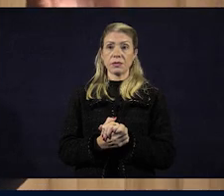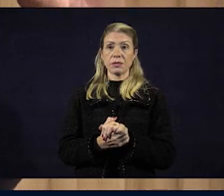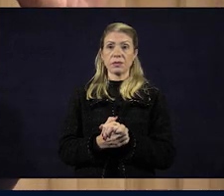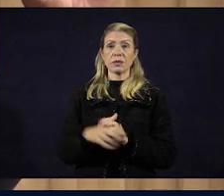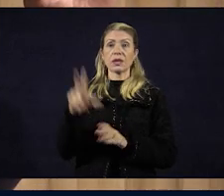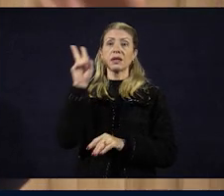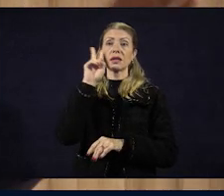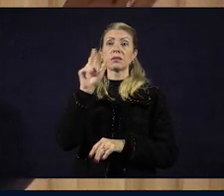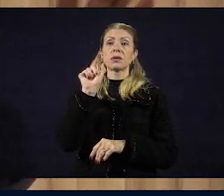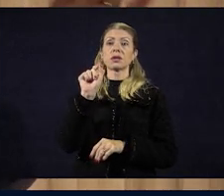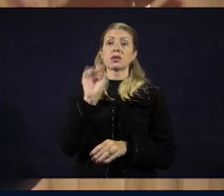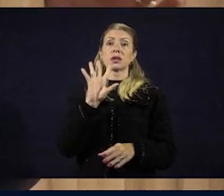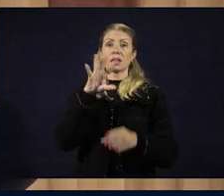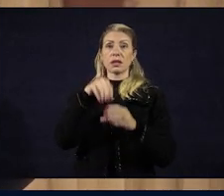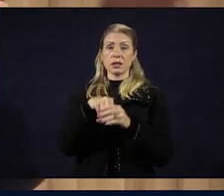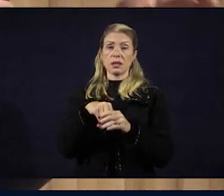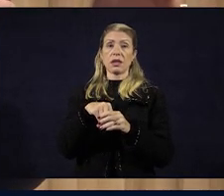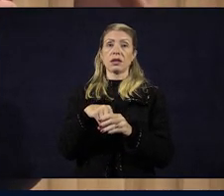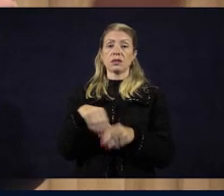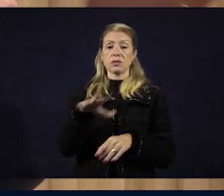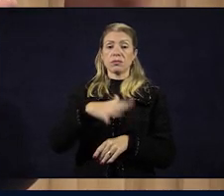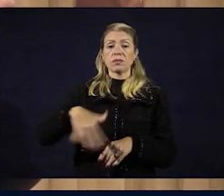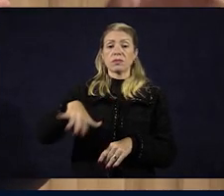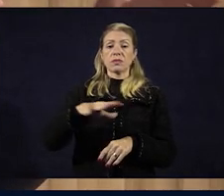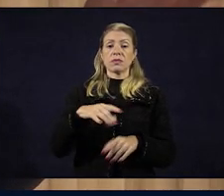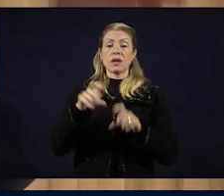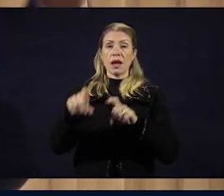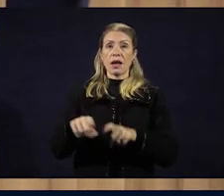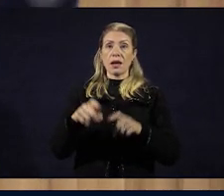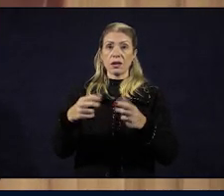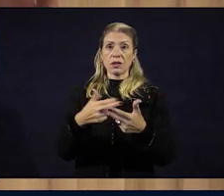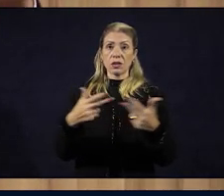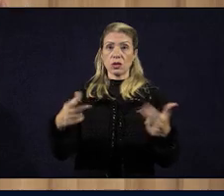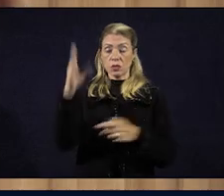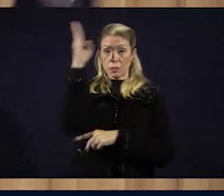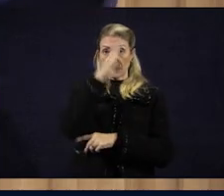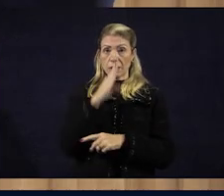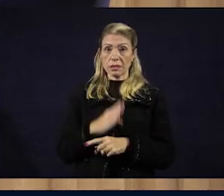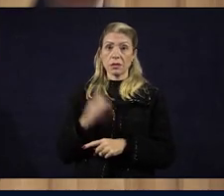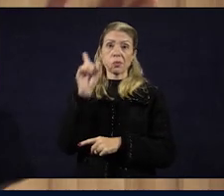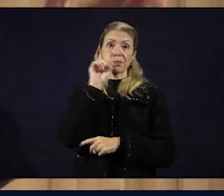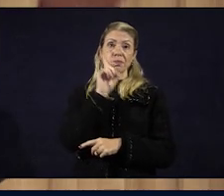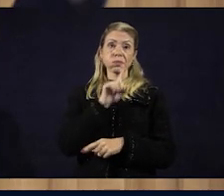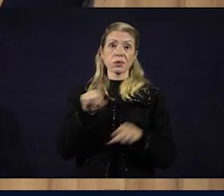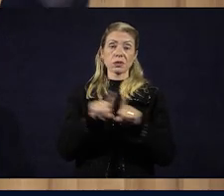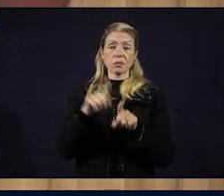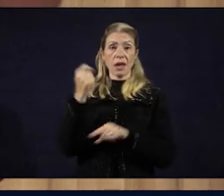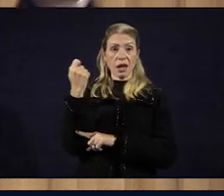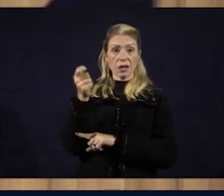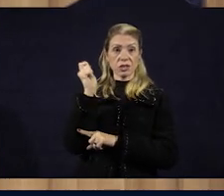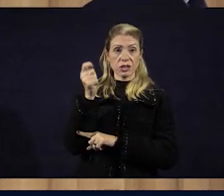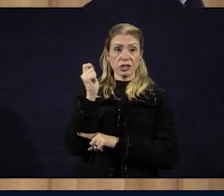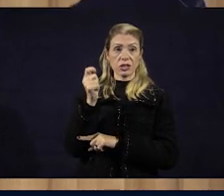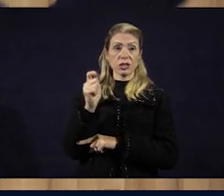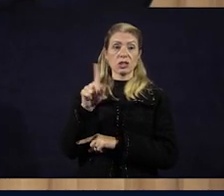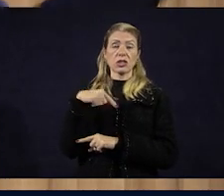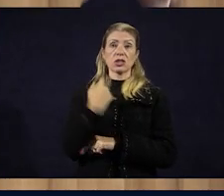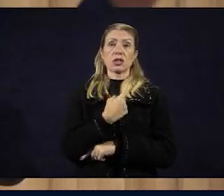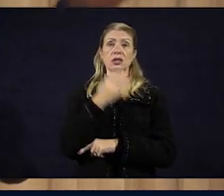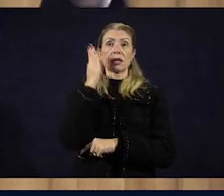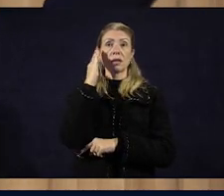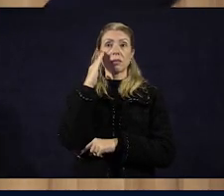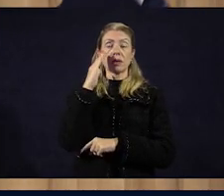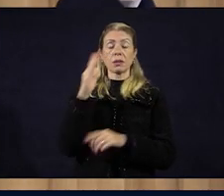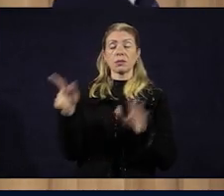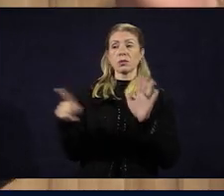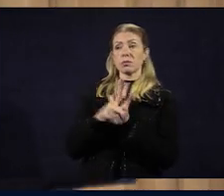dentro do setor do agronegócio, o Brasil, Estados Unidos e Argentina, ou seja, a parte aqui do